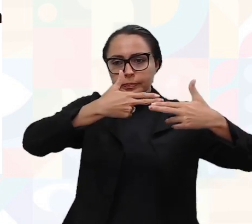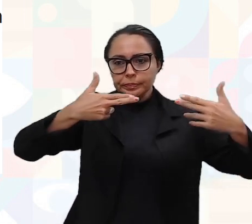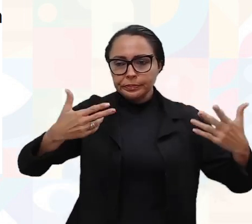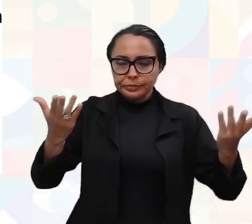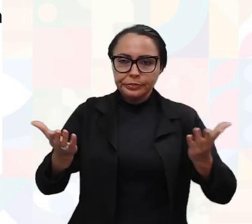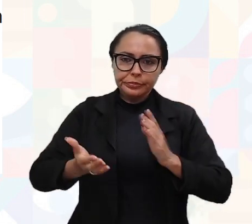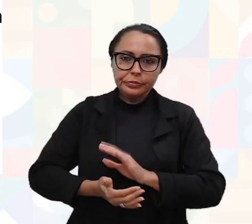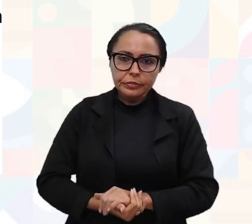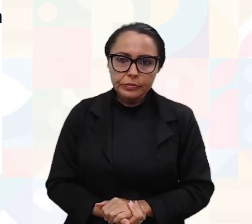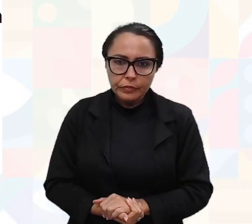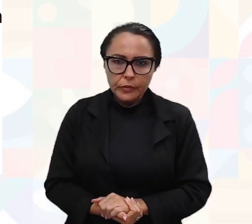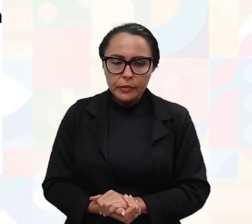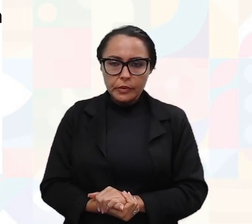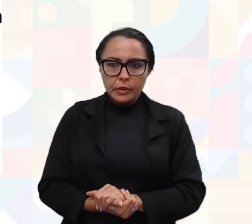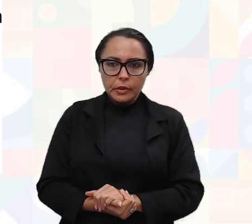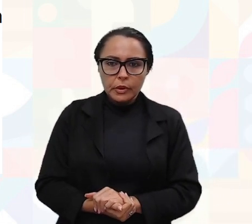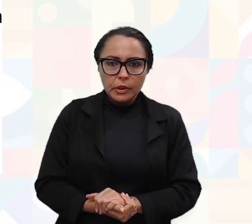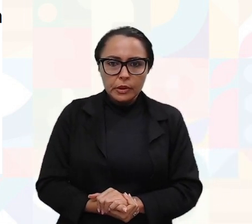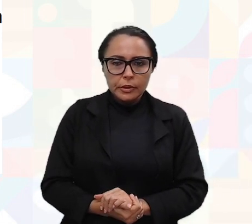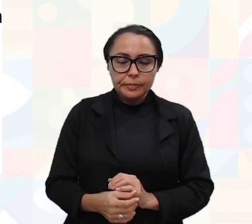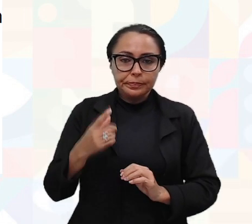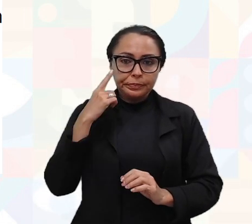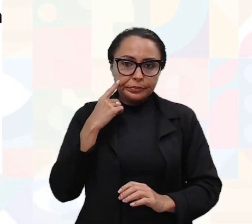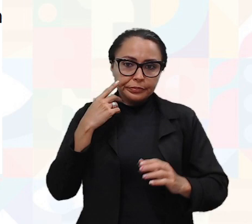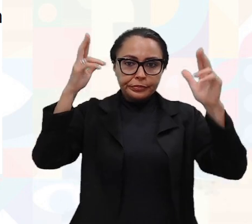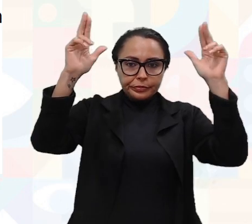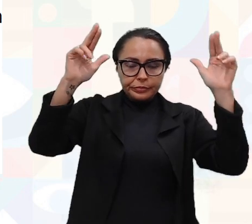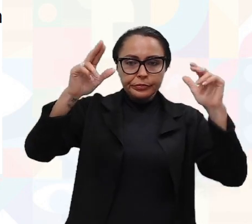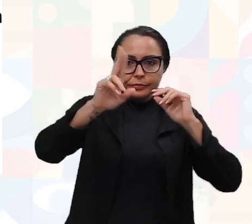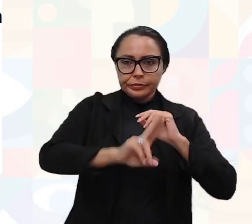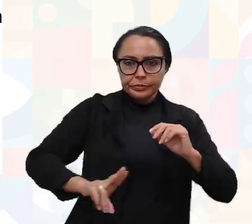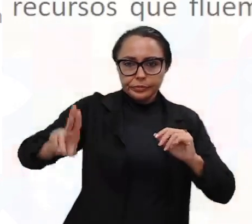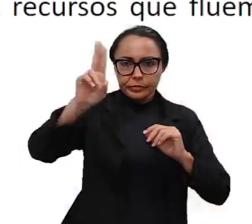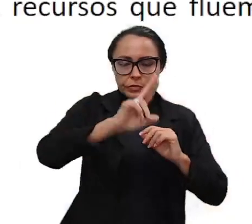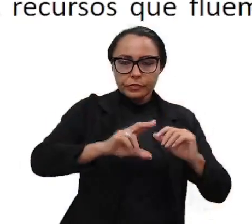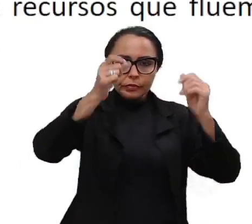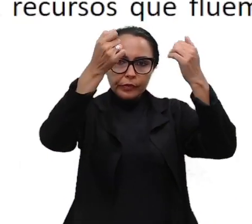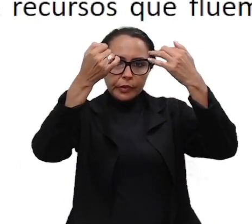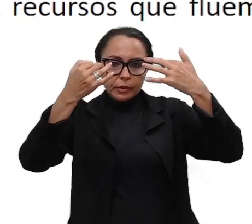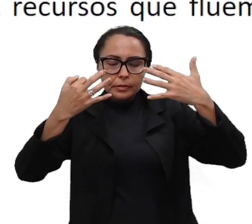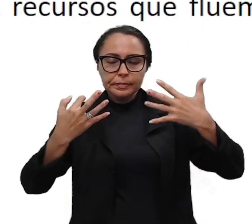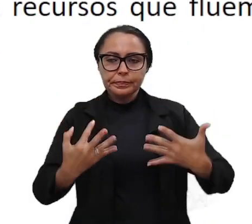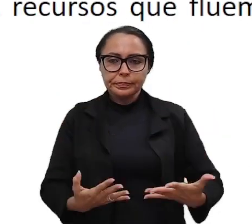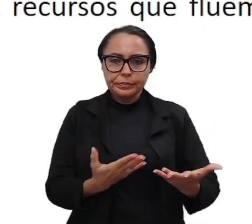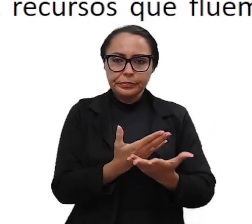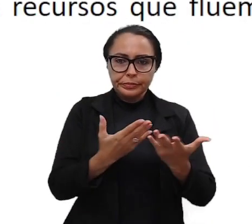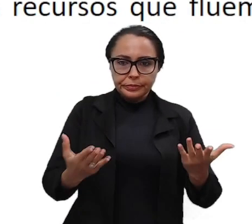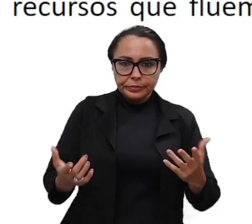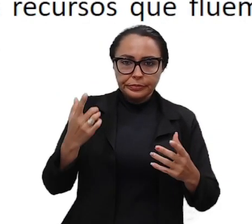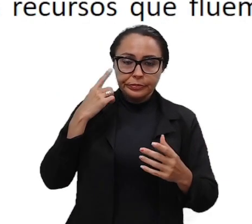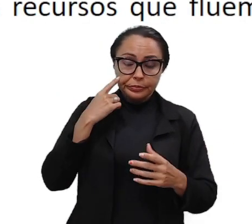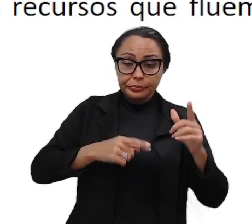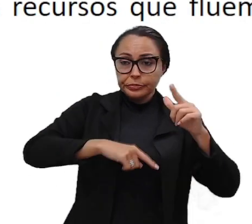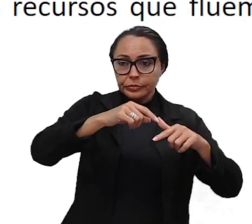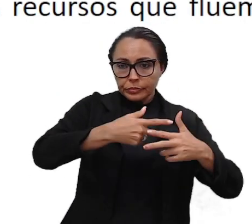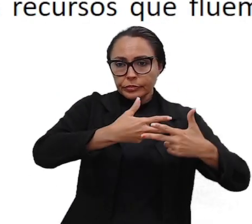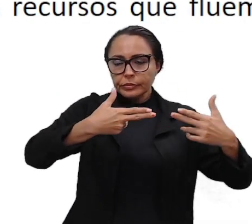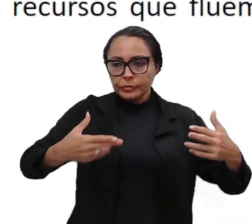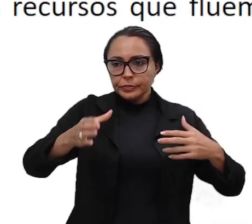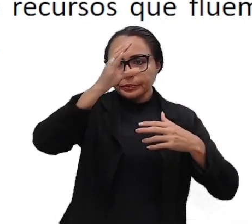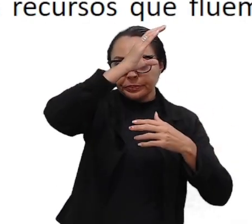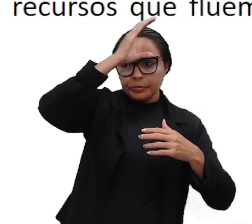necessita. Estoque é o termo que usamos para descrever a acumulação de suprimentos, materiais,